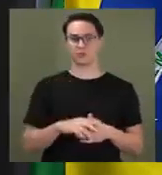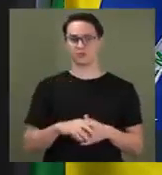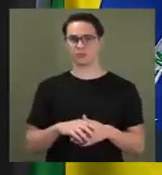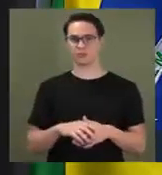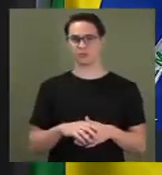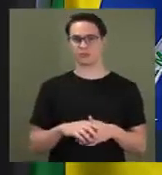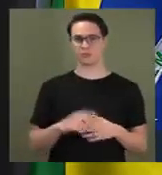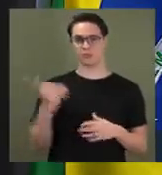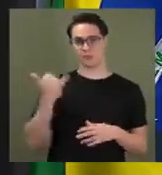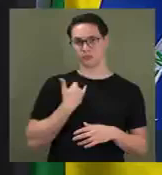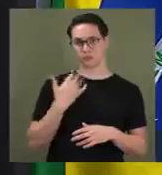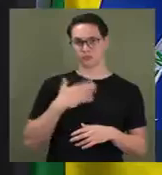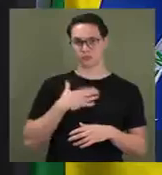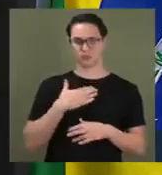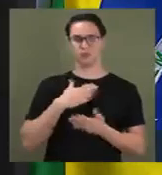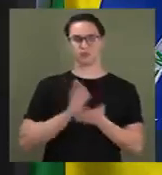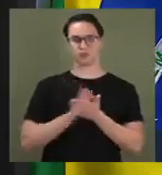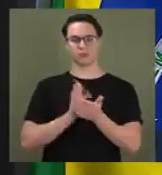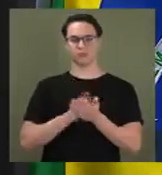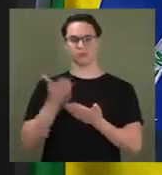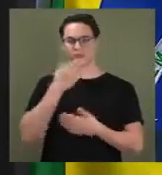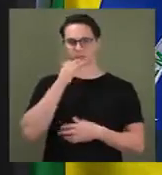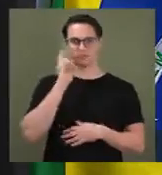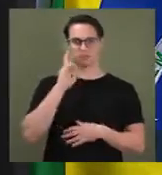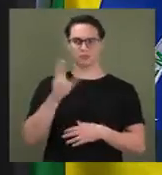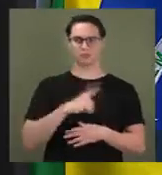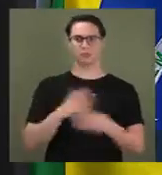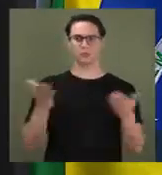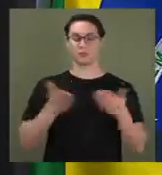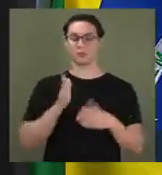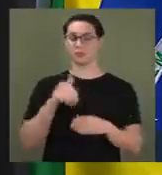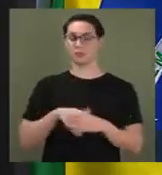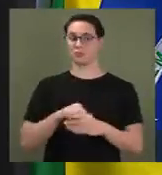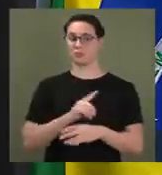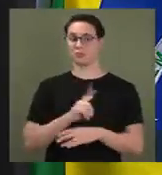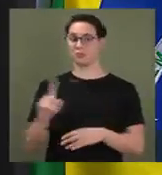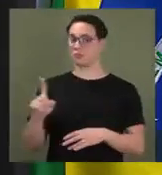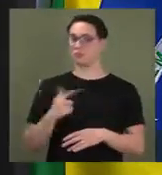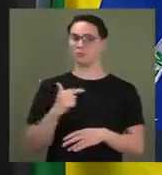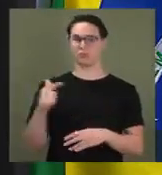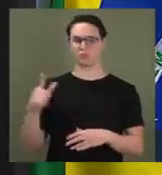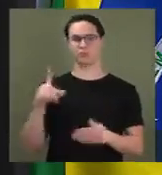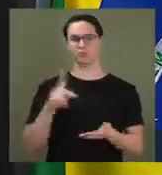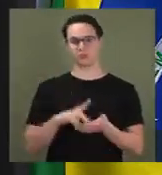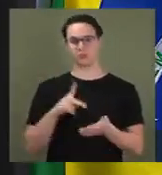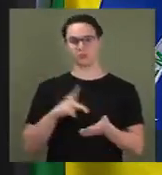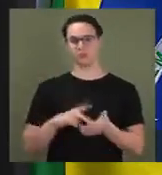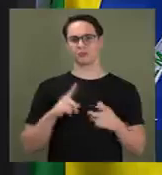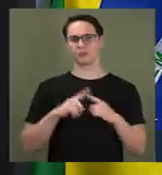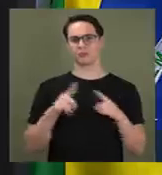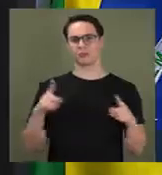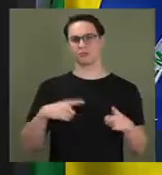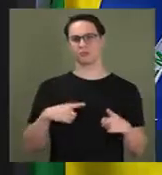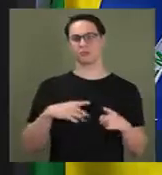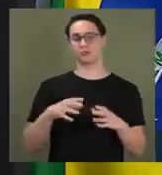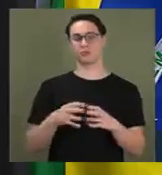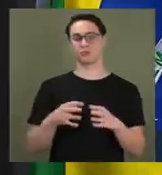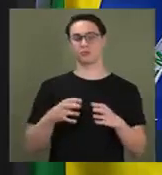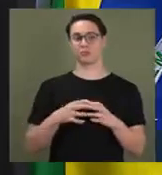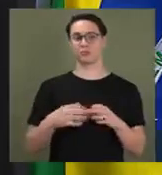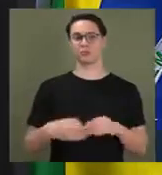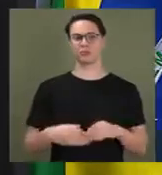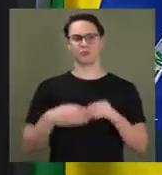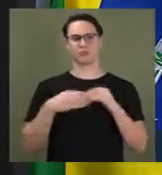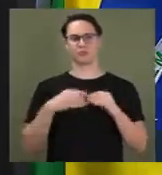para mim, e eu quero aqui lhe elogiar, que ontem não seria votado. E não foi, de fato. Agora, o Colégio de Líderes, que